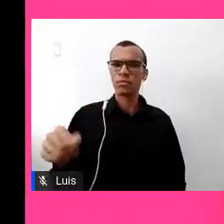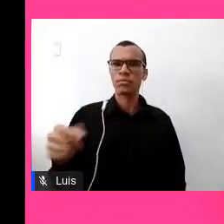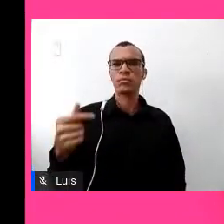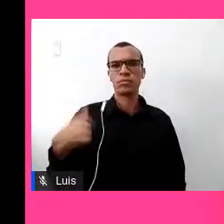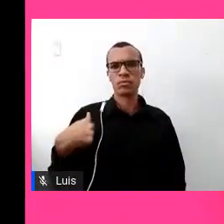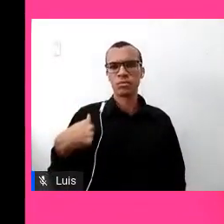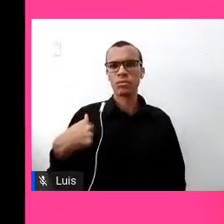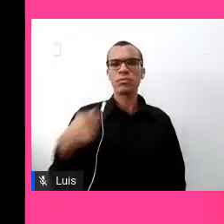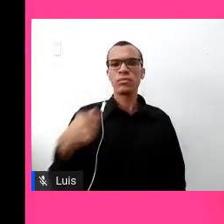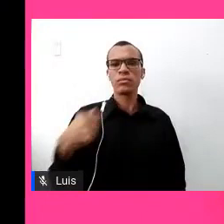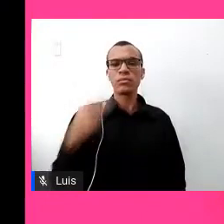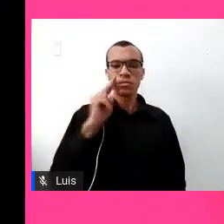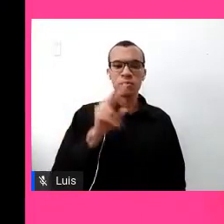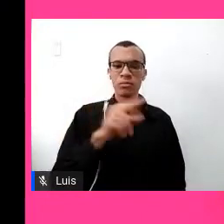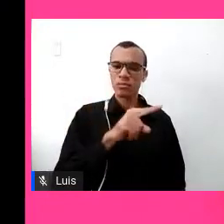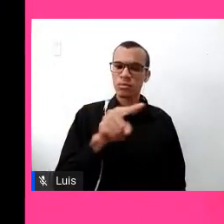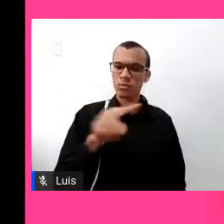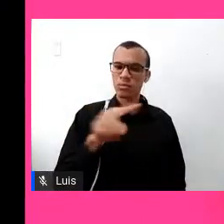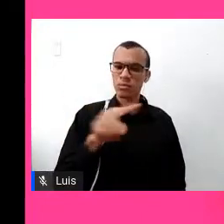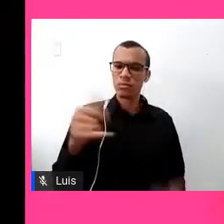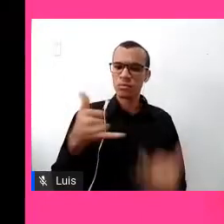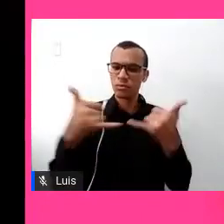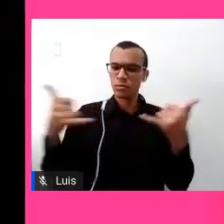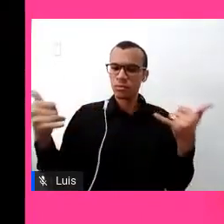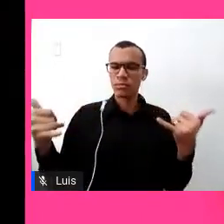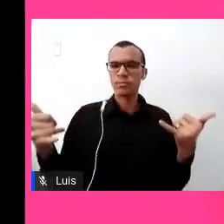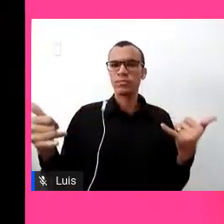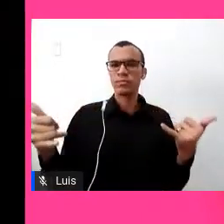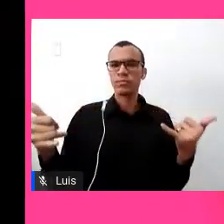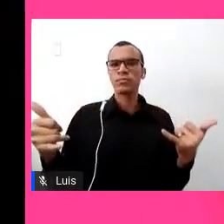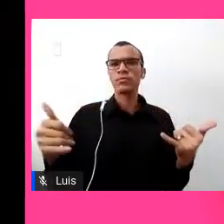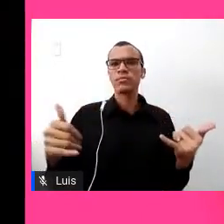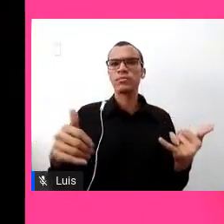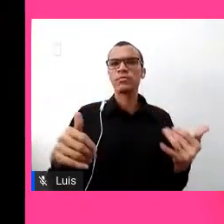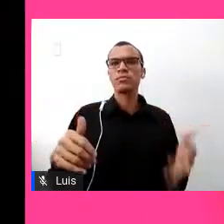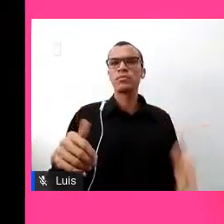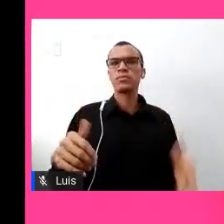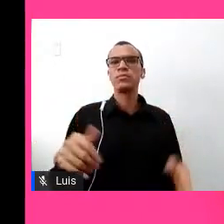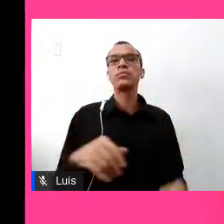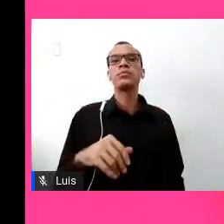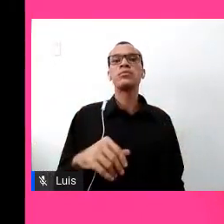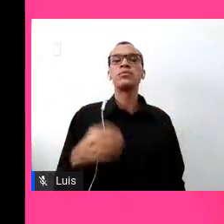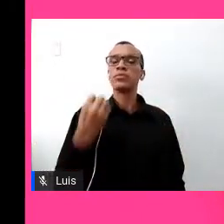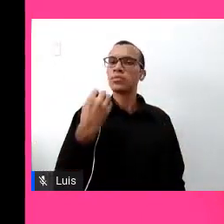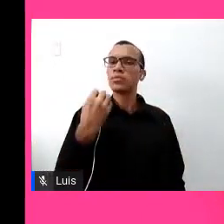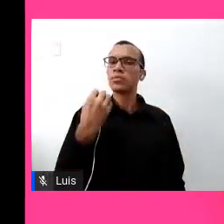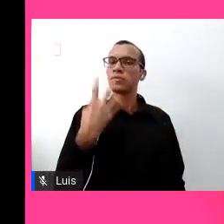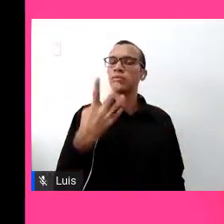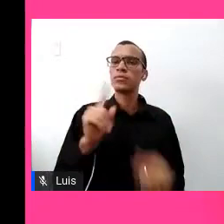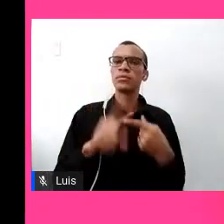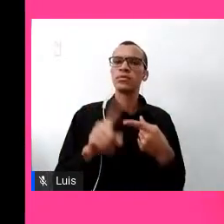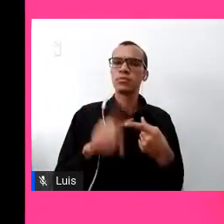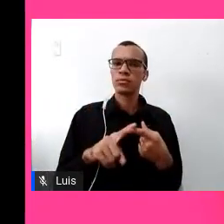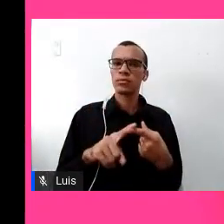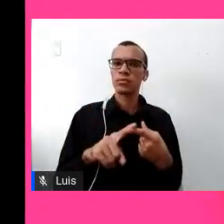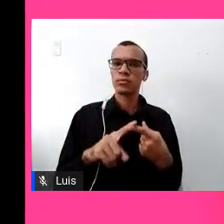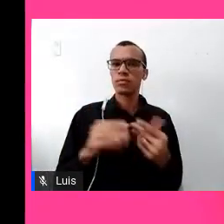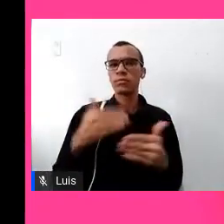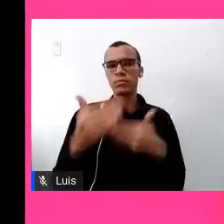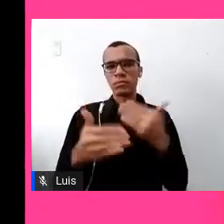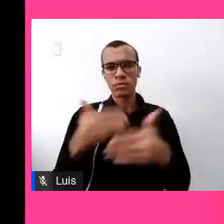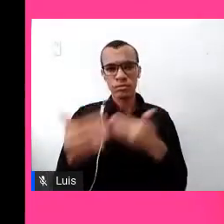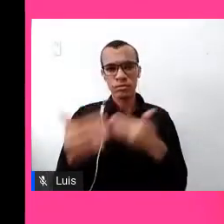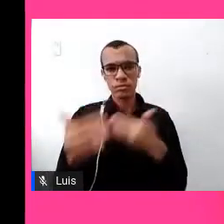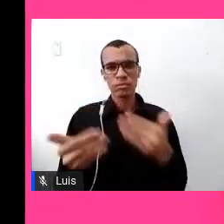própria linha. E uma vantagem de você fazer isso é que depois, na hora que eu montar